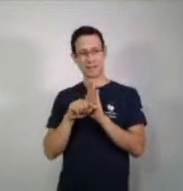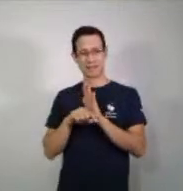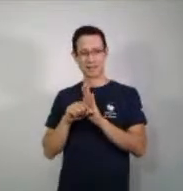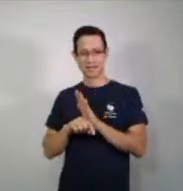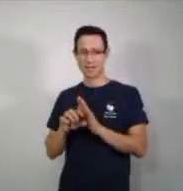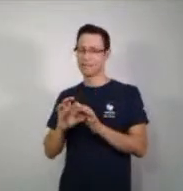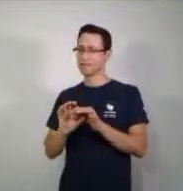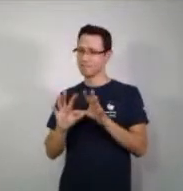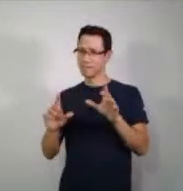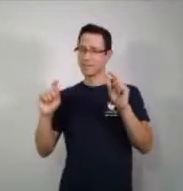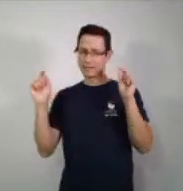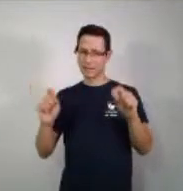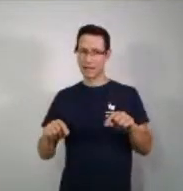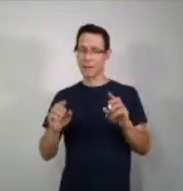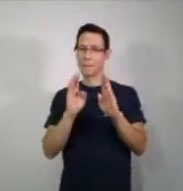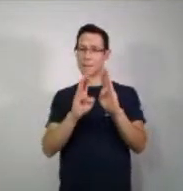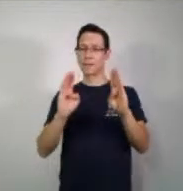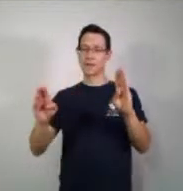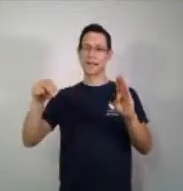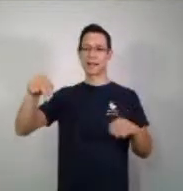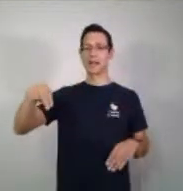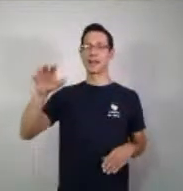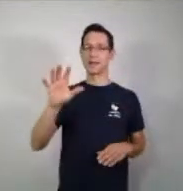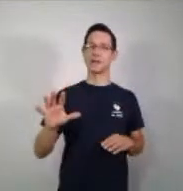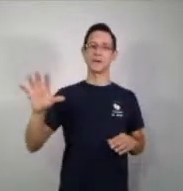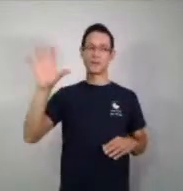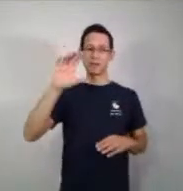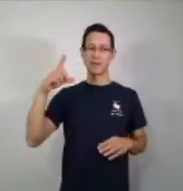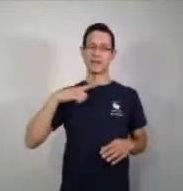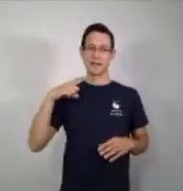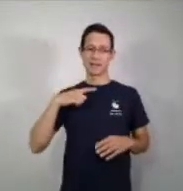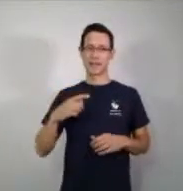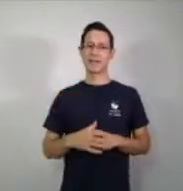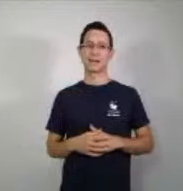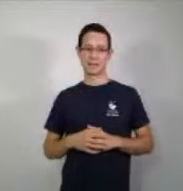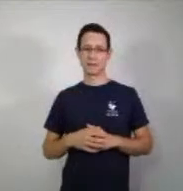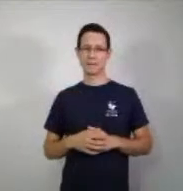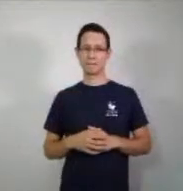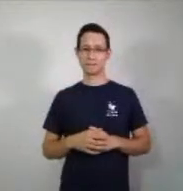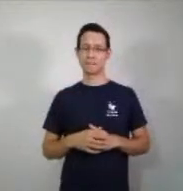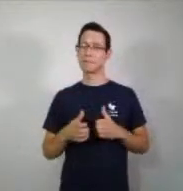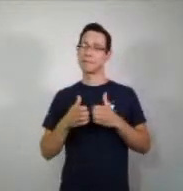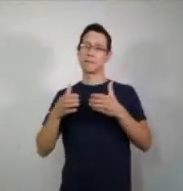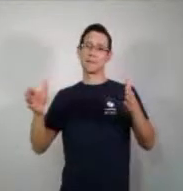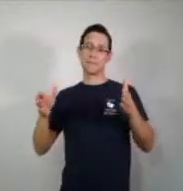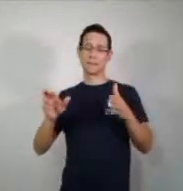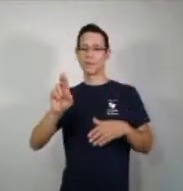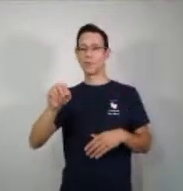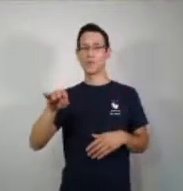A hemeroteca da Biblioteca Nacional, enfim, né, o próprio acervo do Paul Rony. Assim,